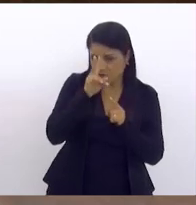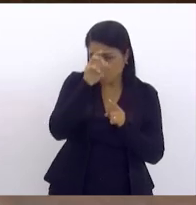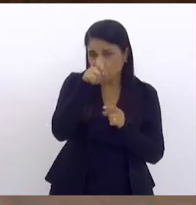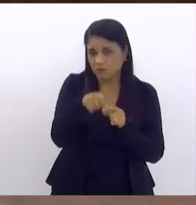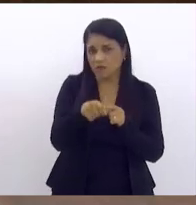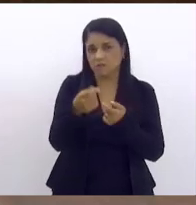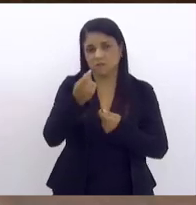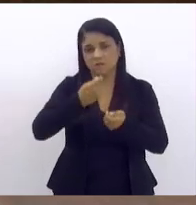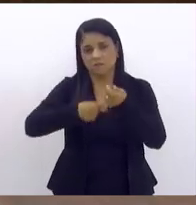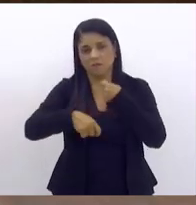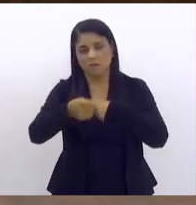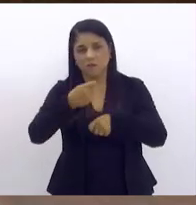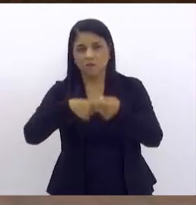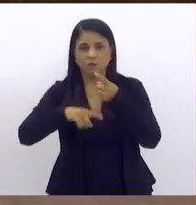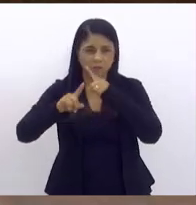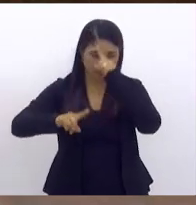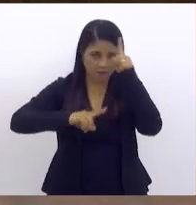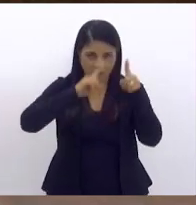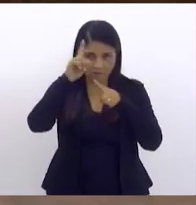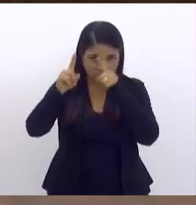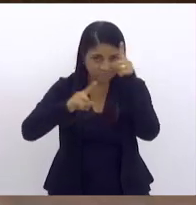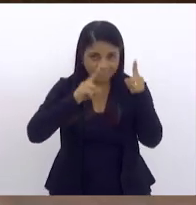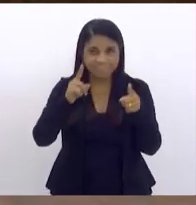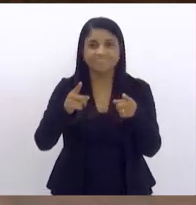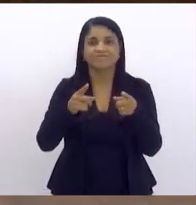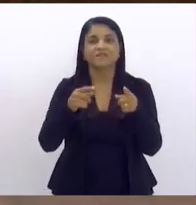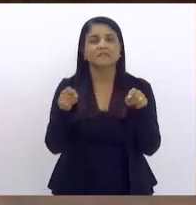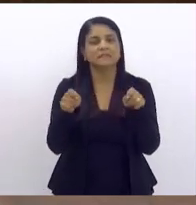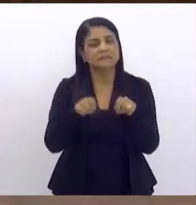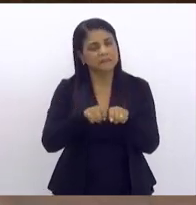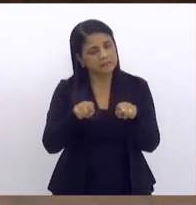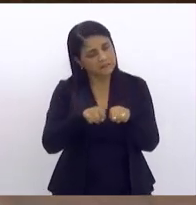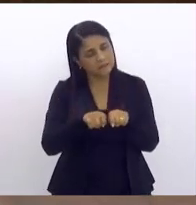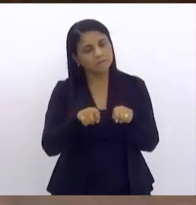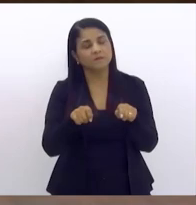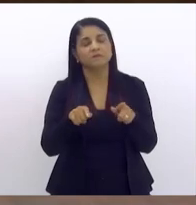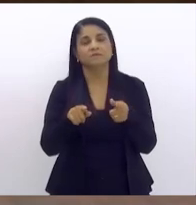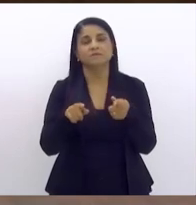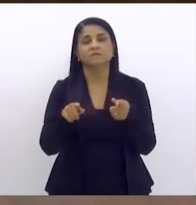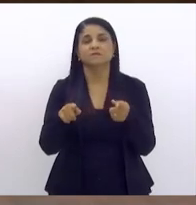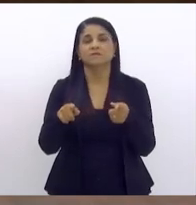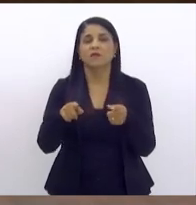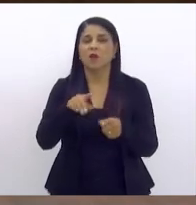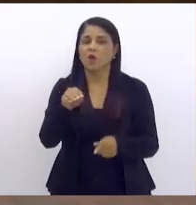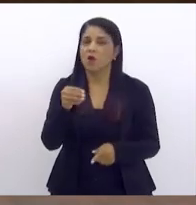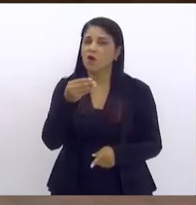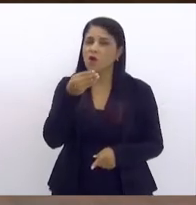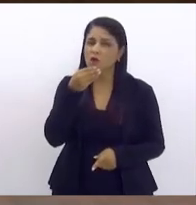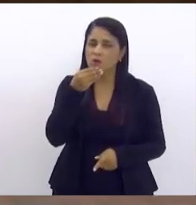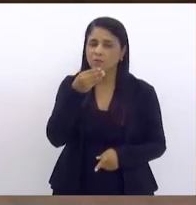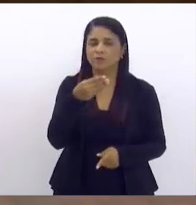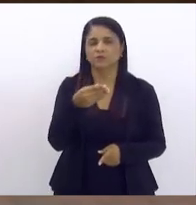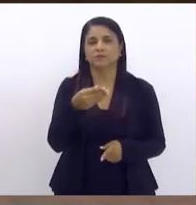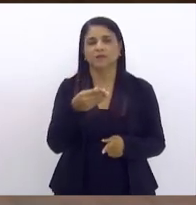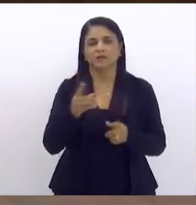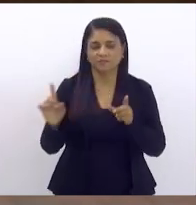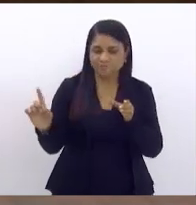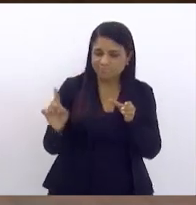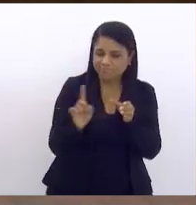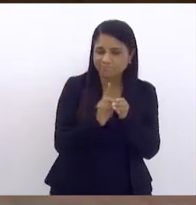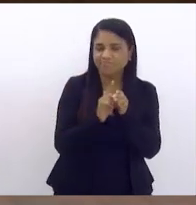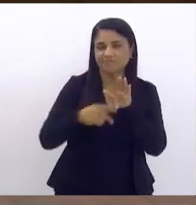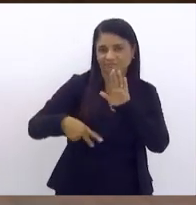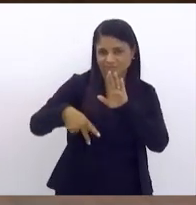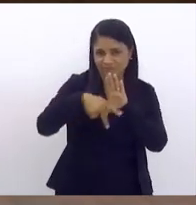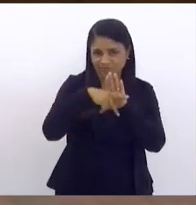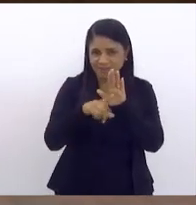a economia criativa. E que bom que ela nos concedeu a oportunidade dessa coautoria. E está do